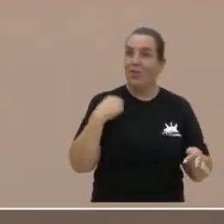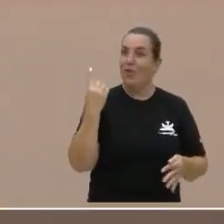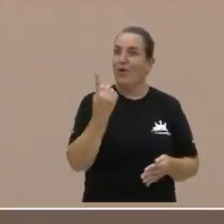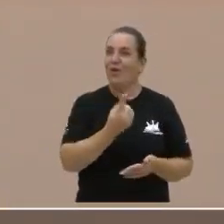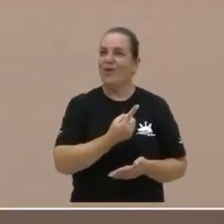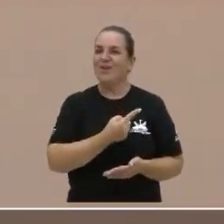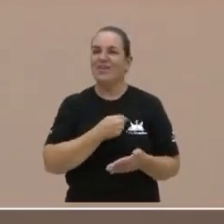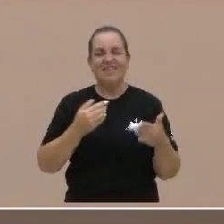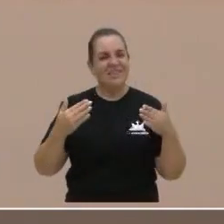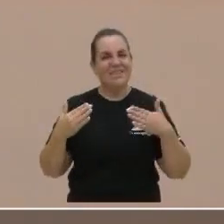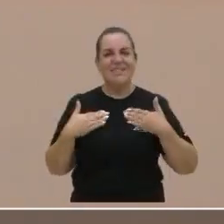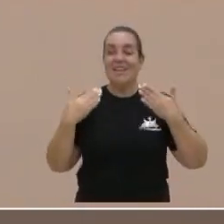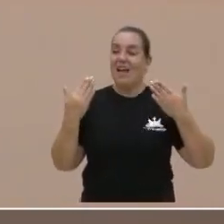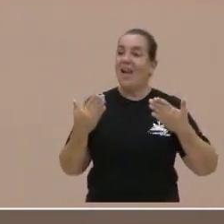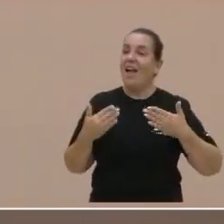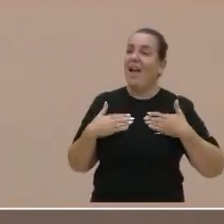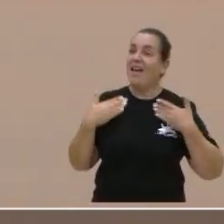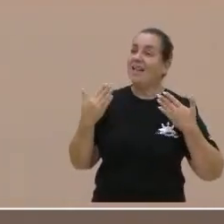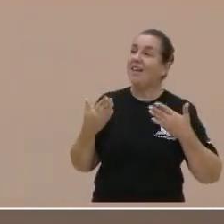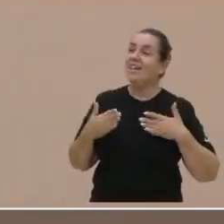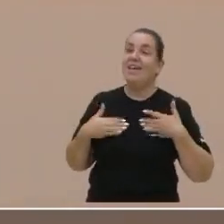para nós,